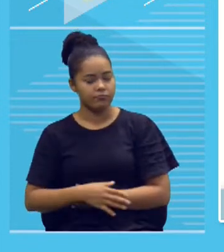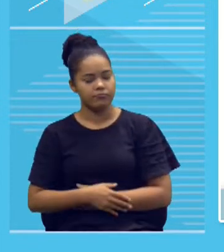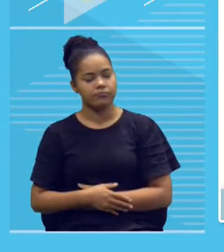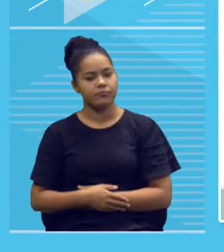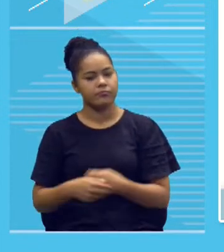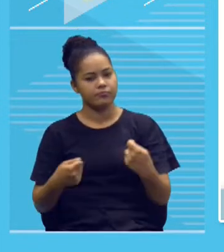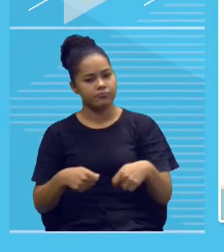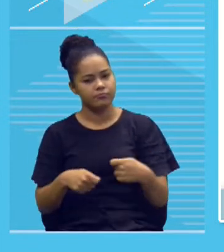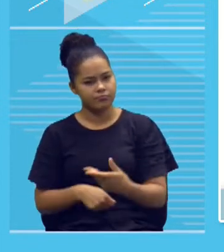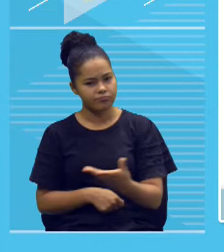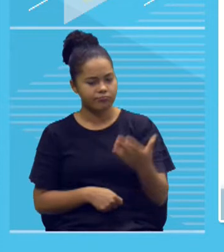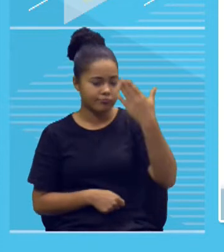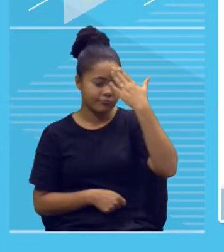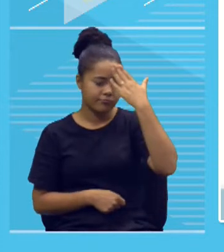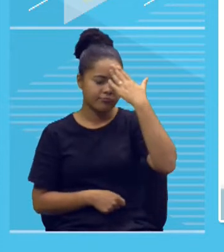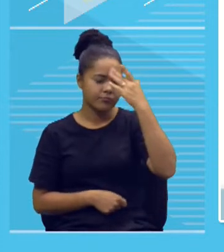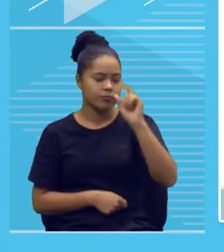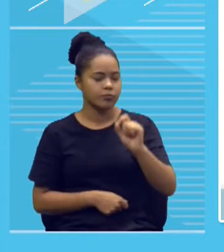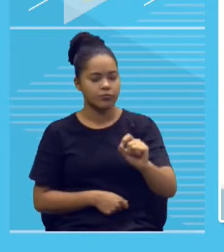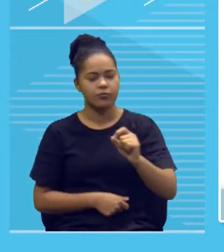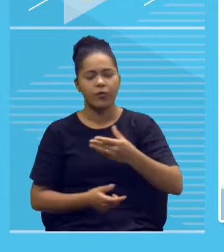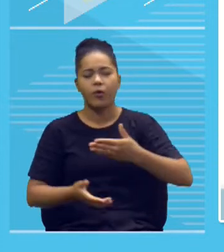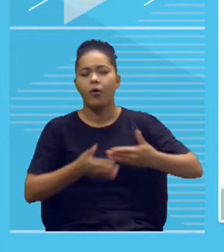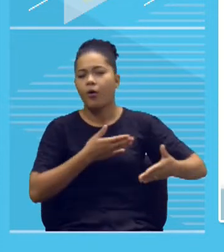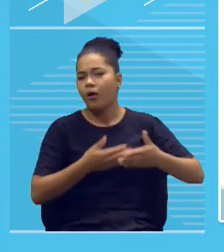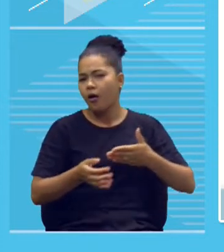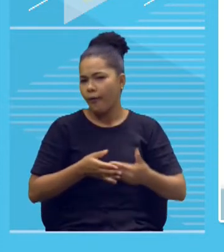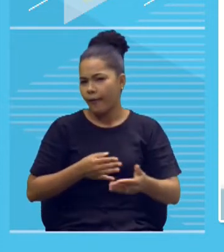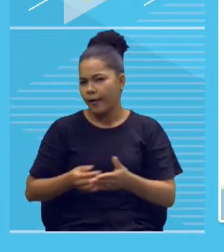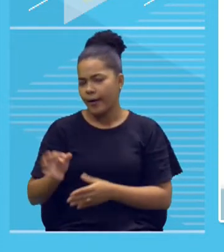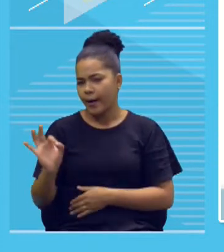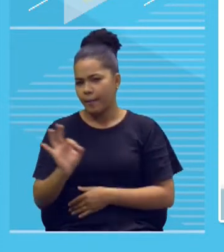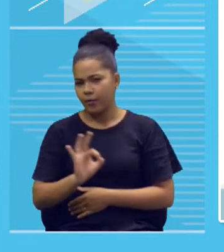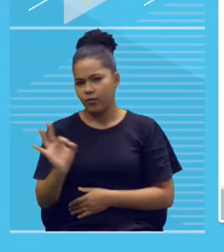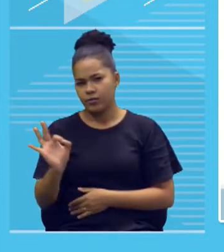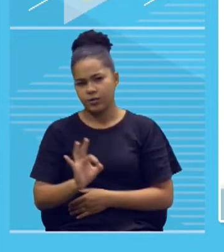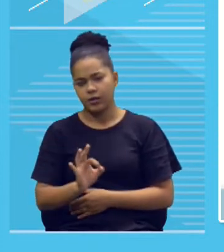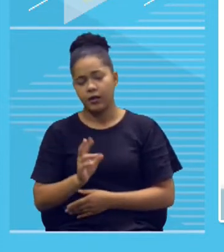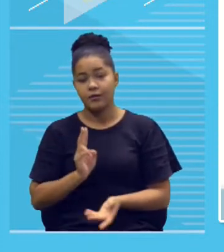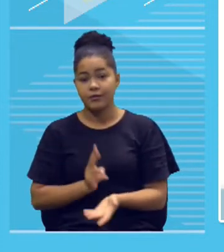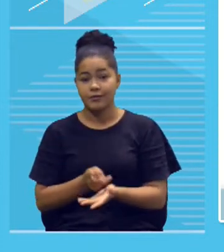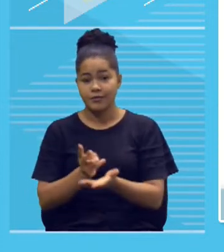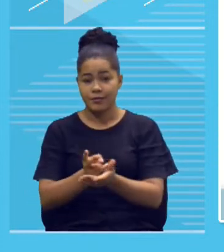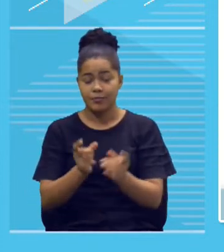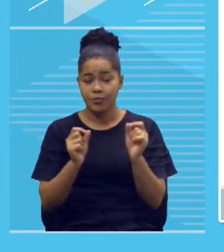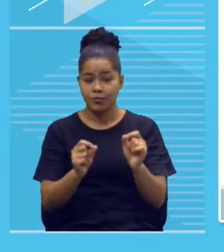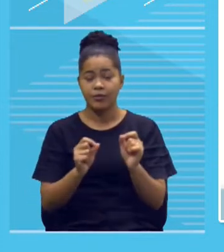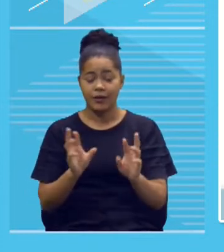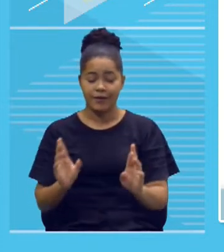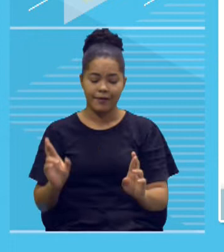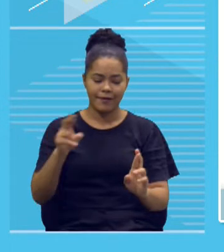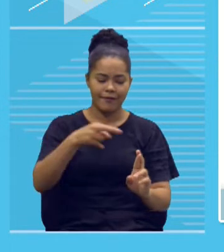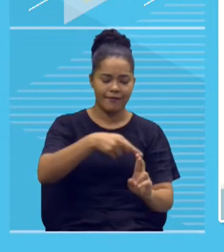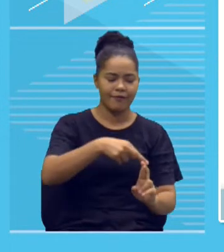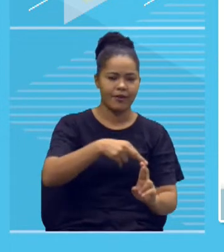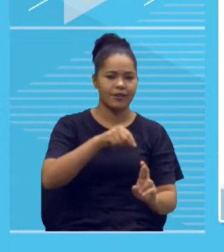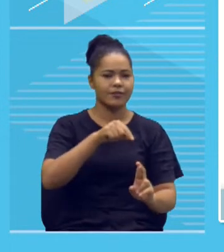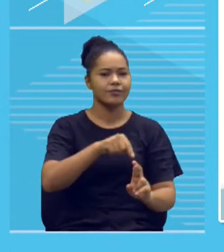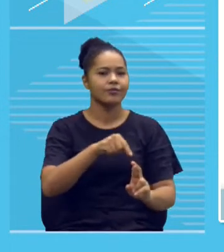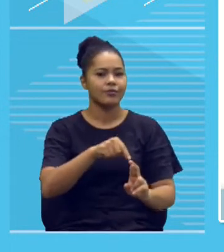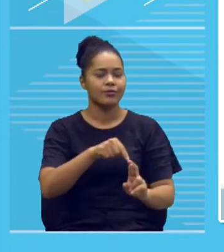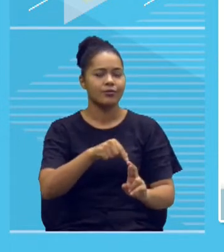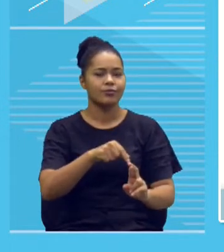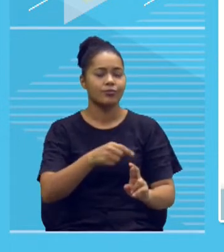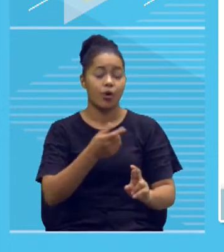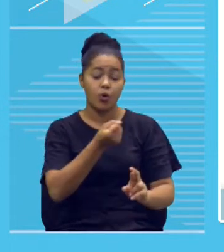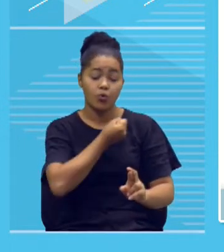vocês entendam que qualquer porcentagem Professor ela sempre vai incidir em cima